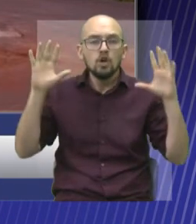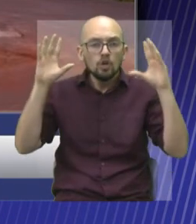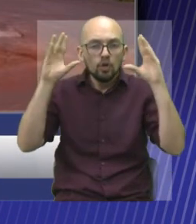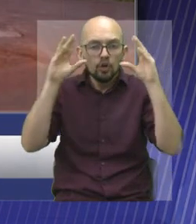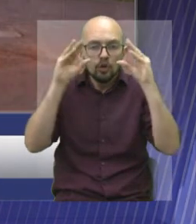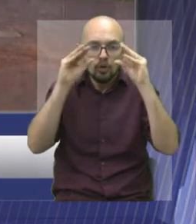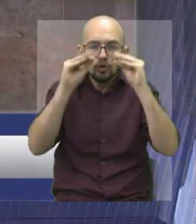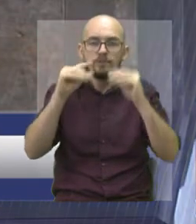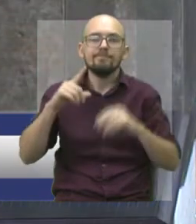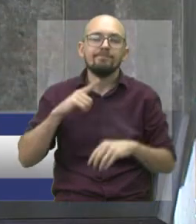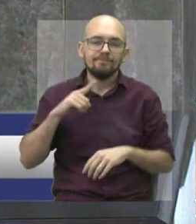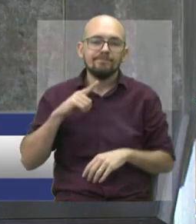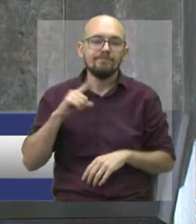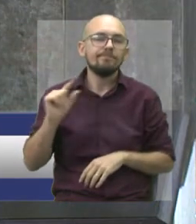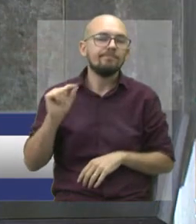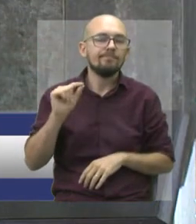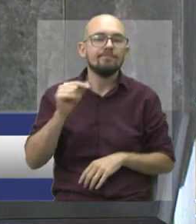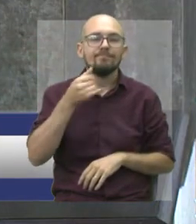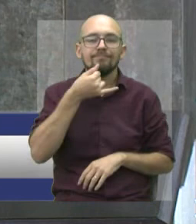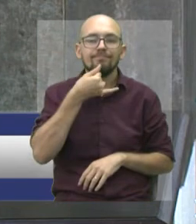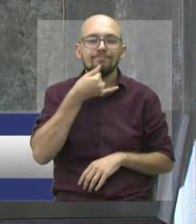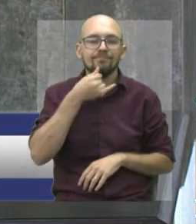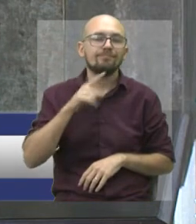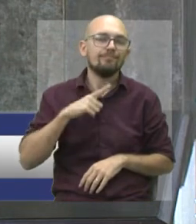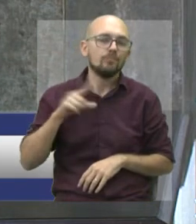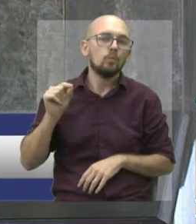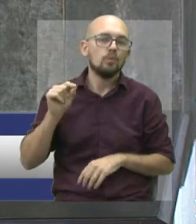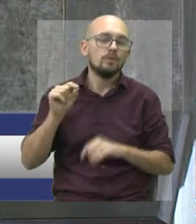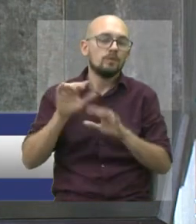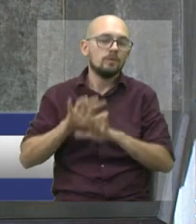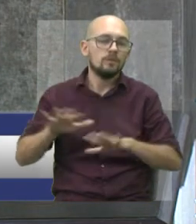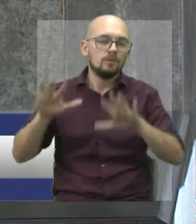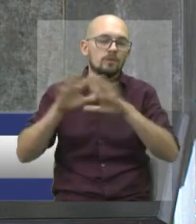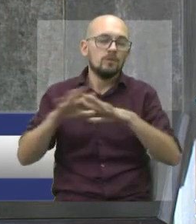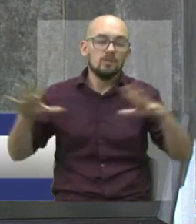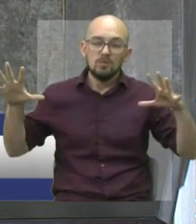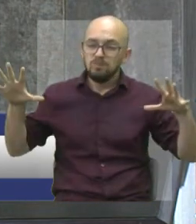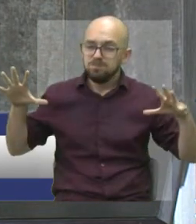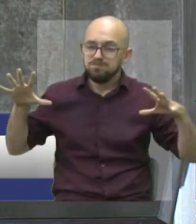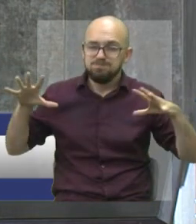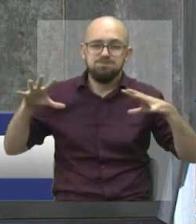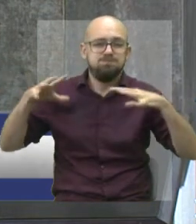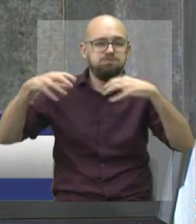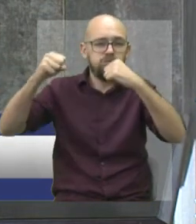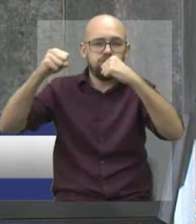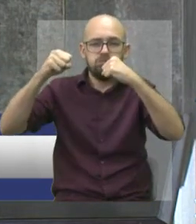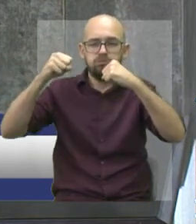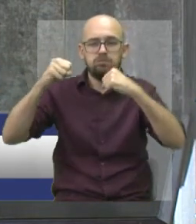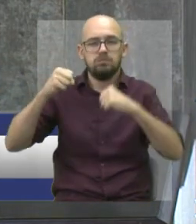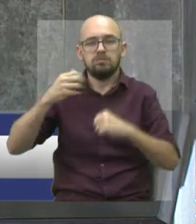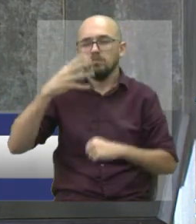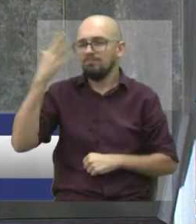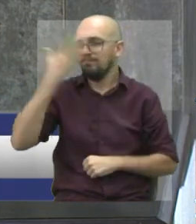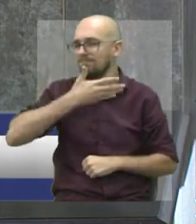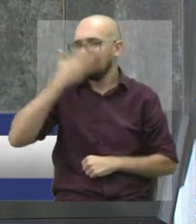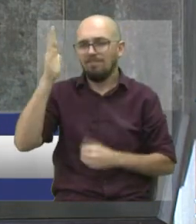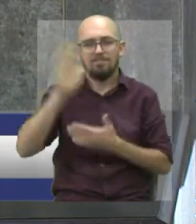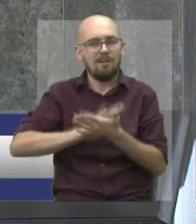infelizmente, é uma escuridão total naquele lugar. Então eu